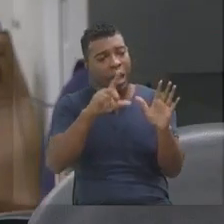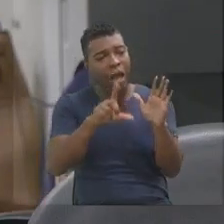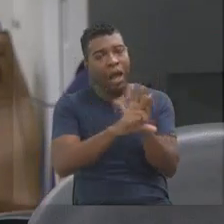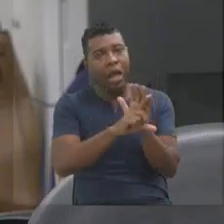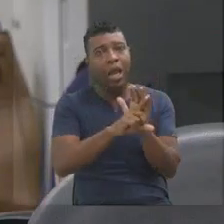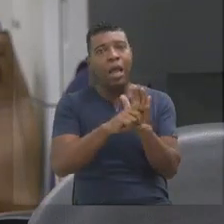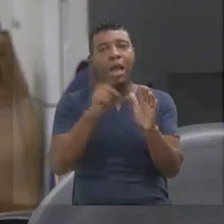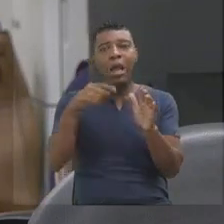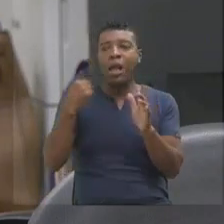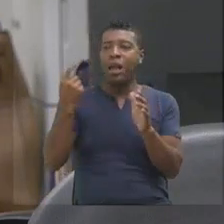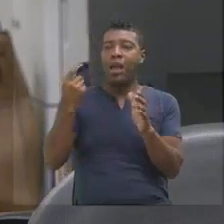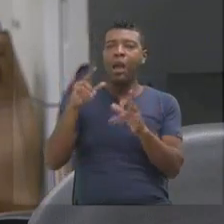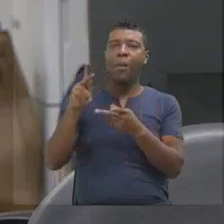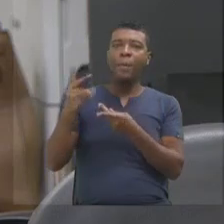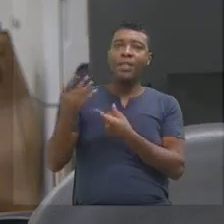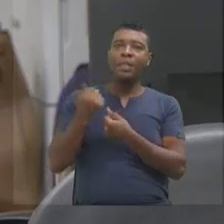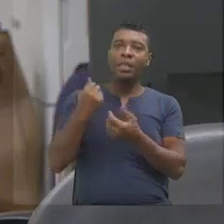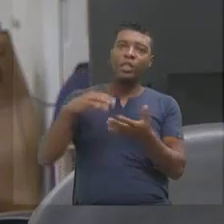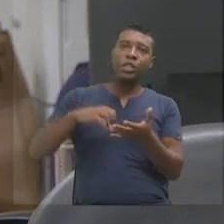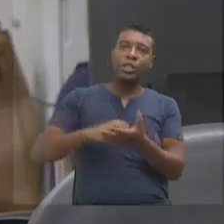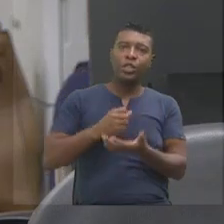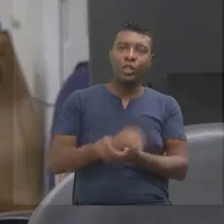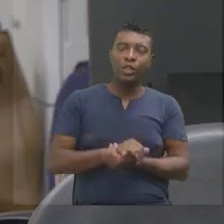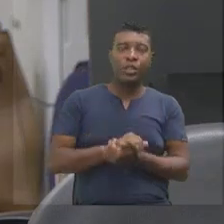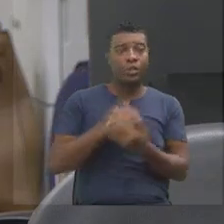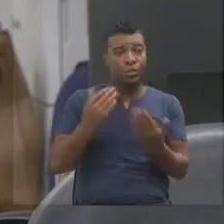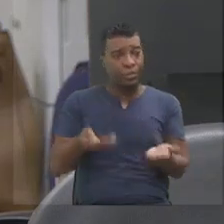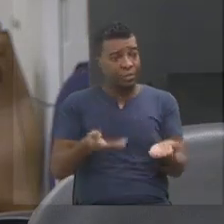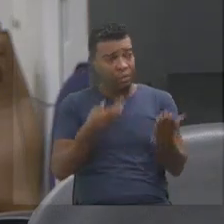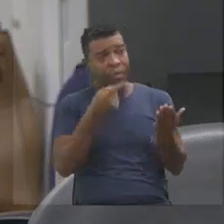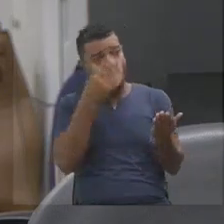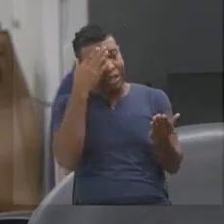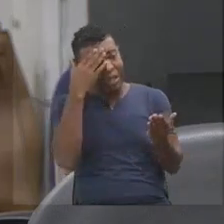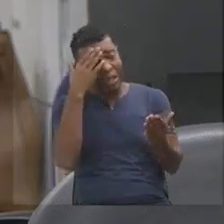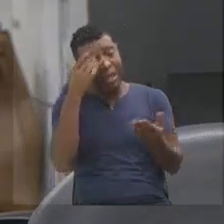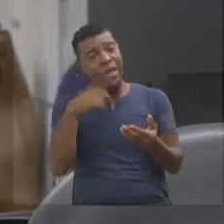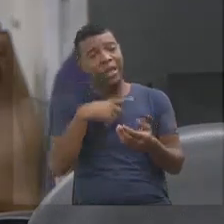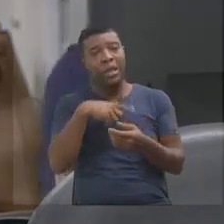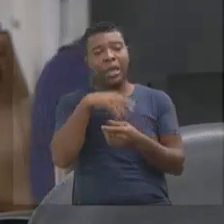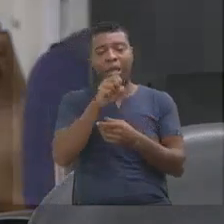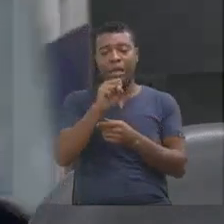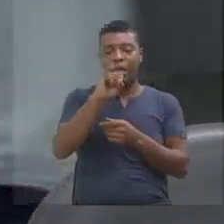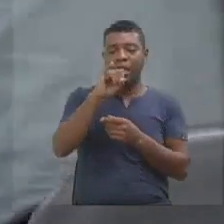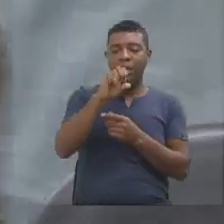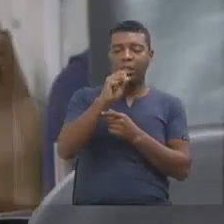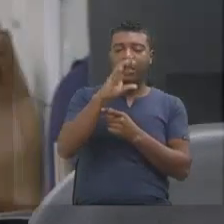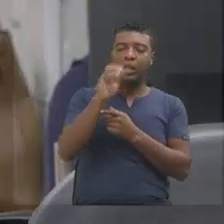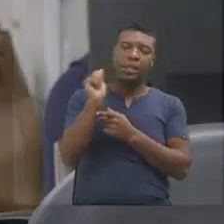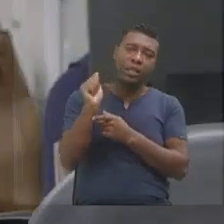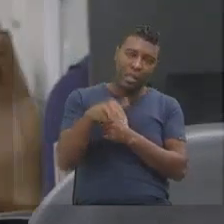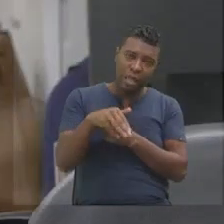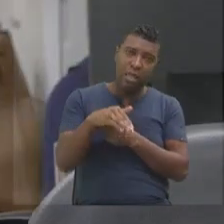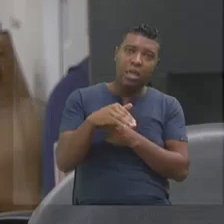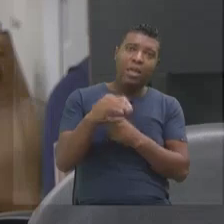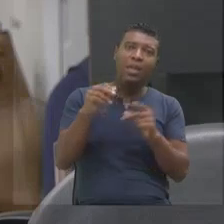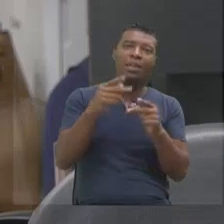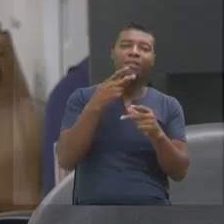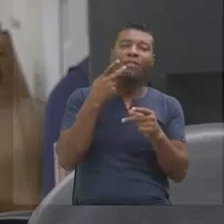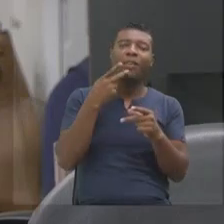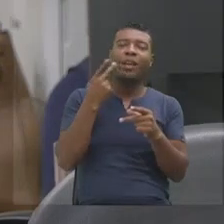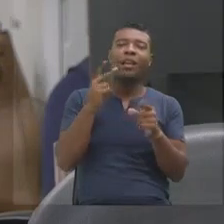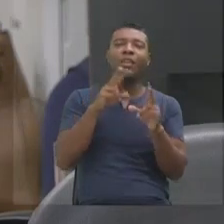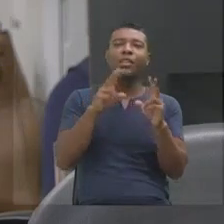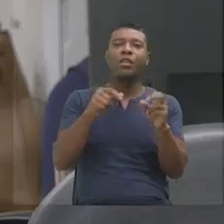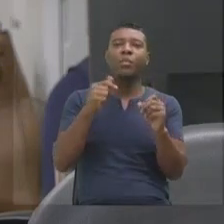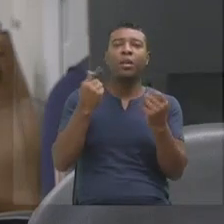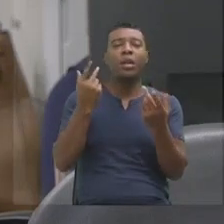pacientes vossa excelência sabe que nós temos os skan que é o sistema de informação do Câncer com foco no câncer